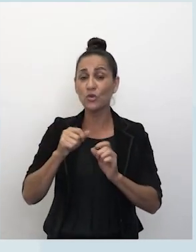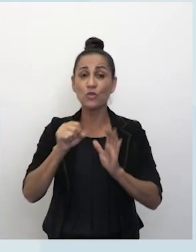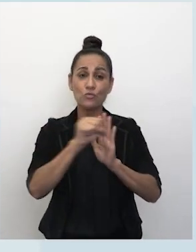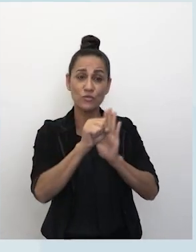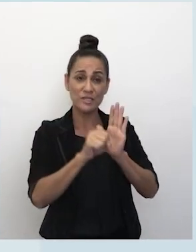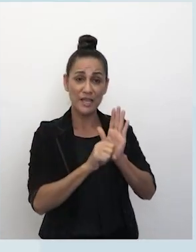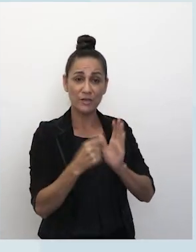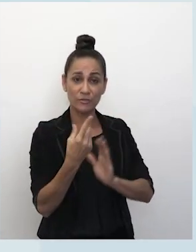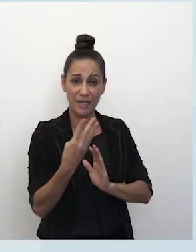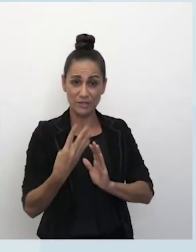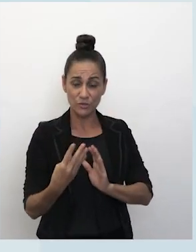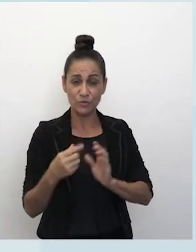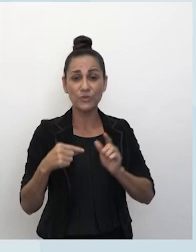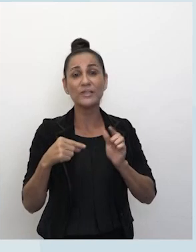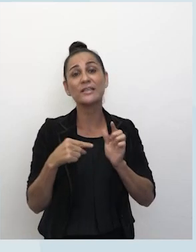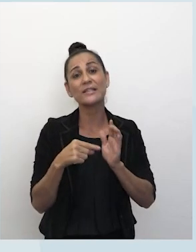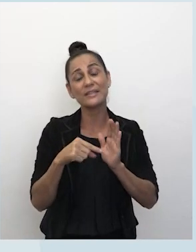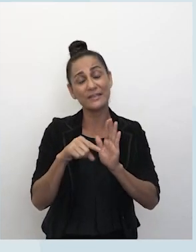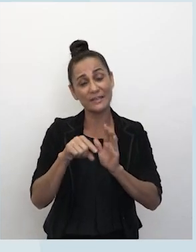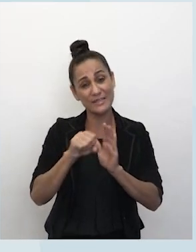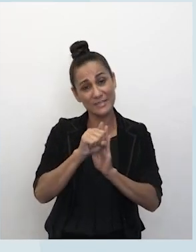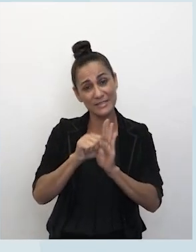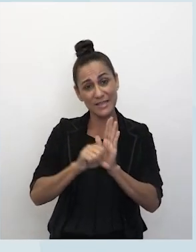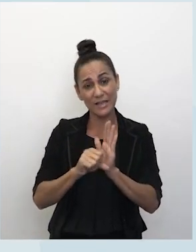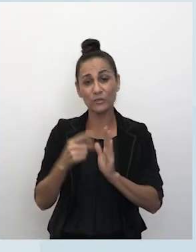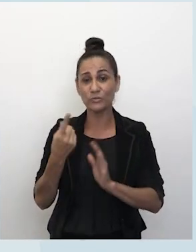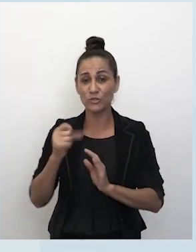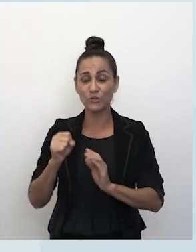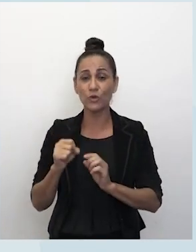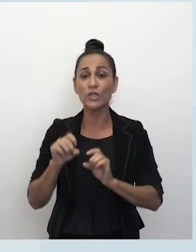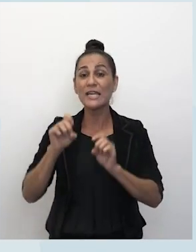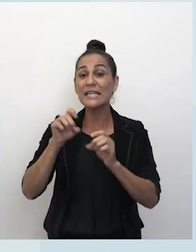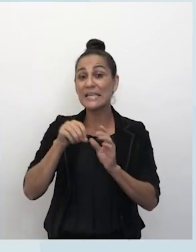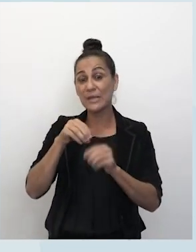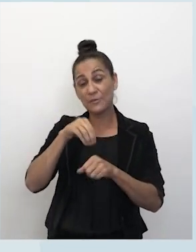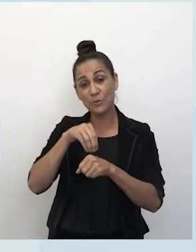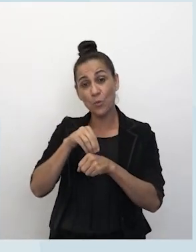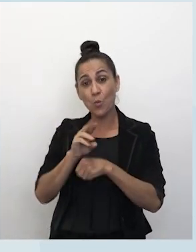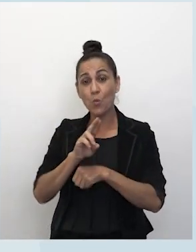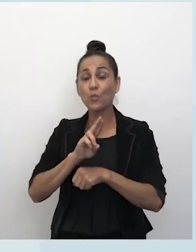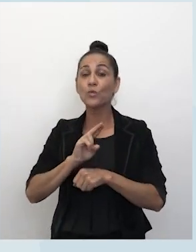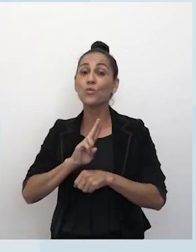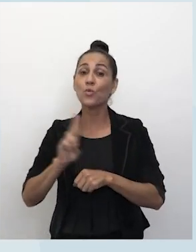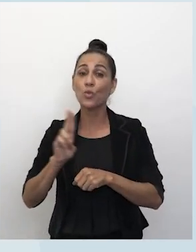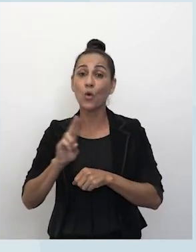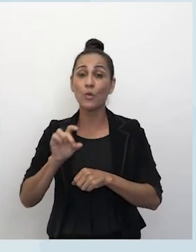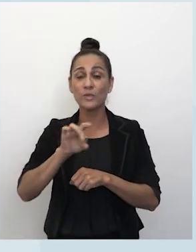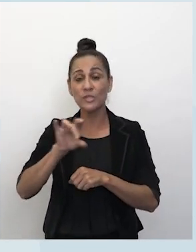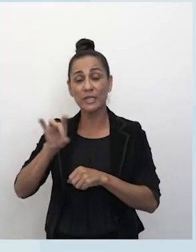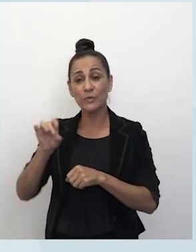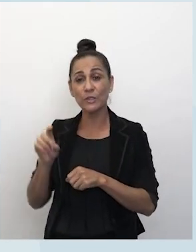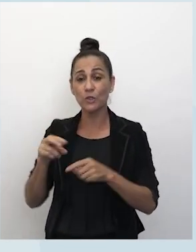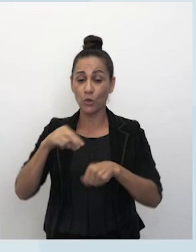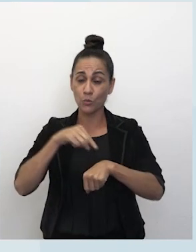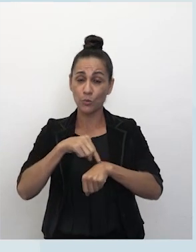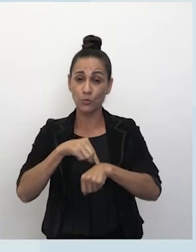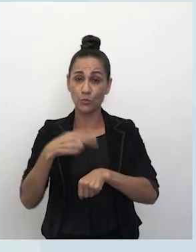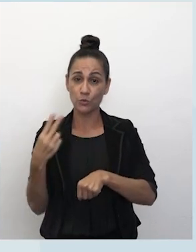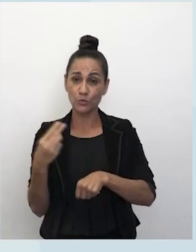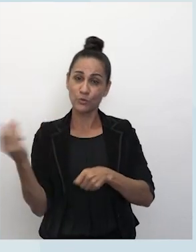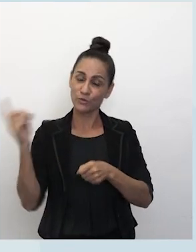XVIII você conhece? Cite o nome de uma delas no nosso chat. Em 2 minutos, a gente